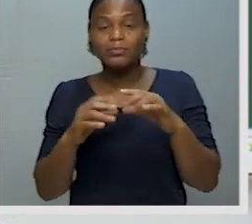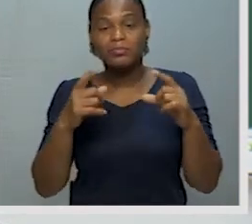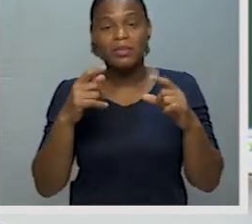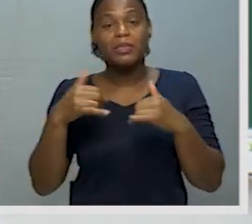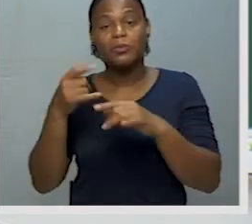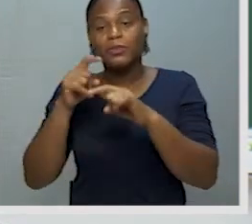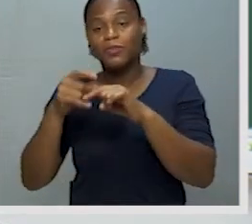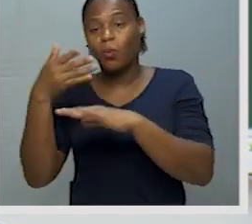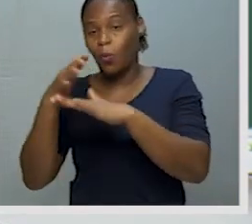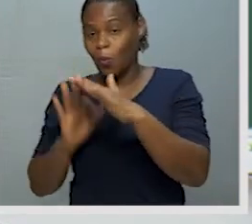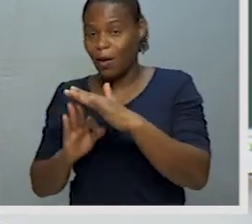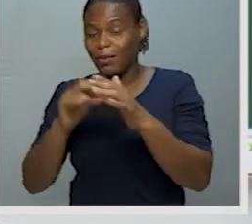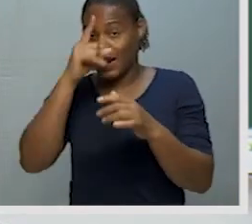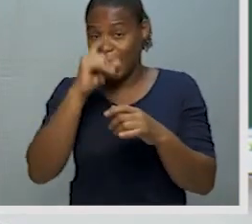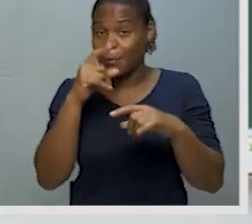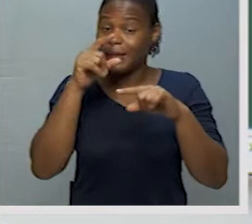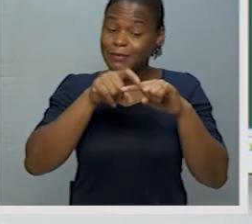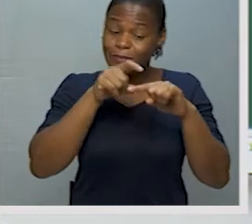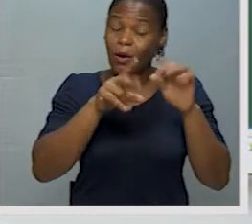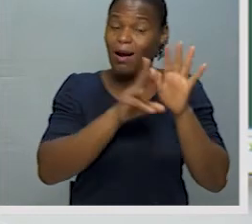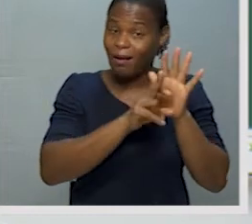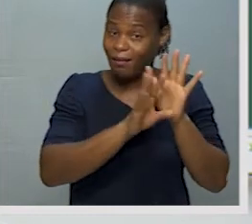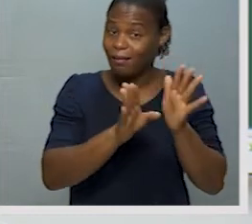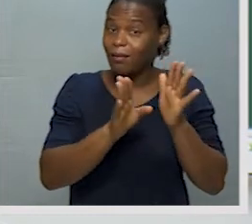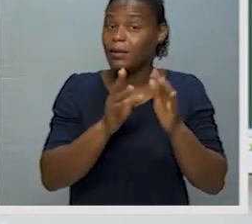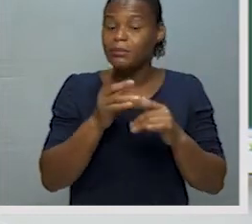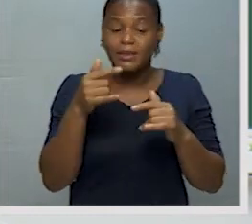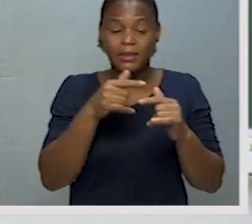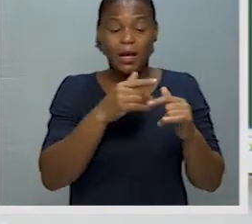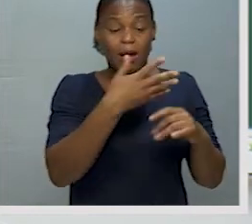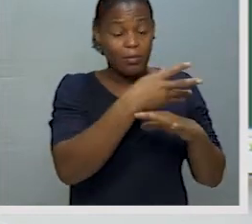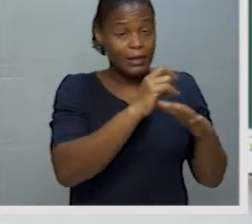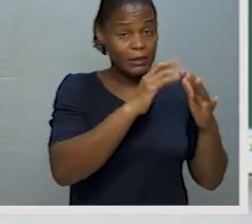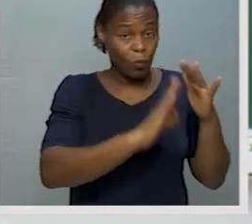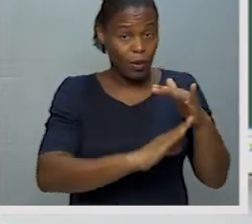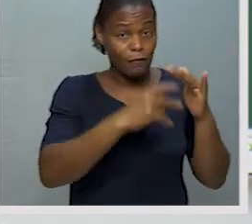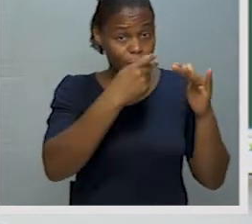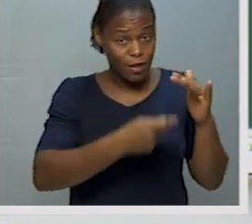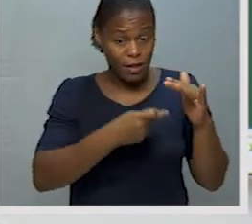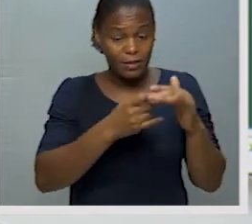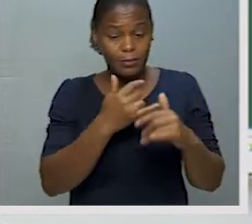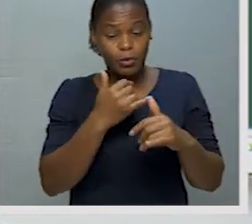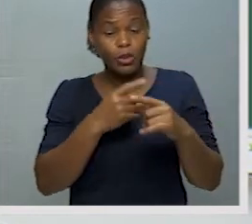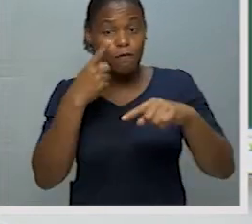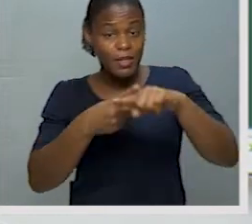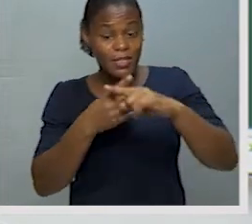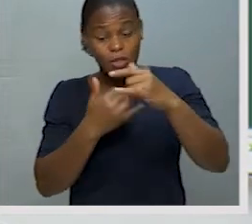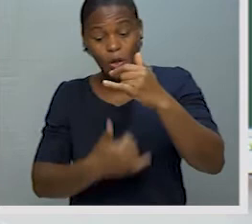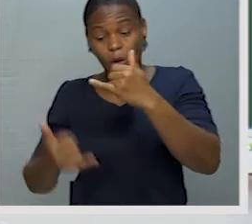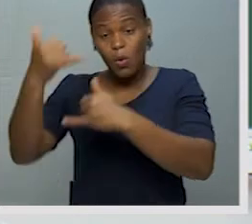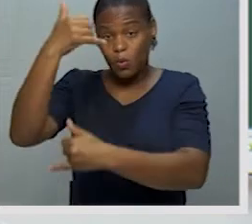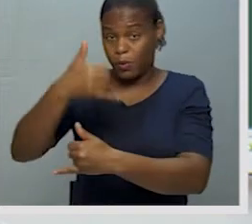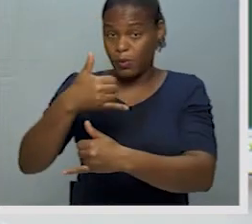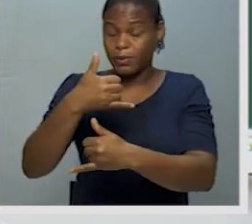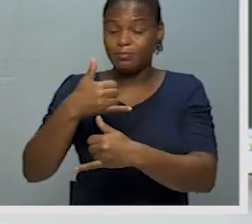por 1/4. Relembramos a divisão, como é que se faz, então temos que inverter, não é? Multiplicar pelo inverso da